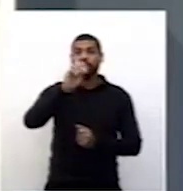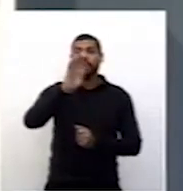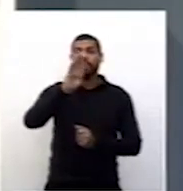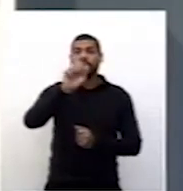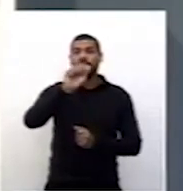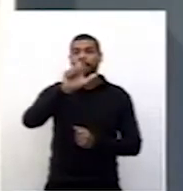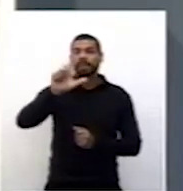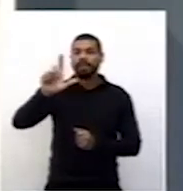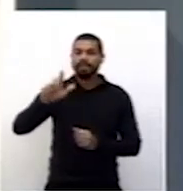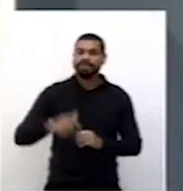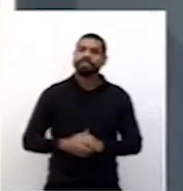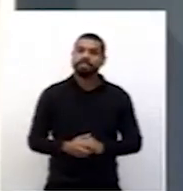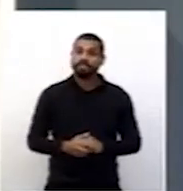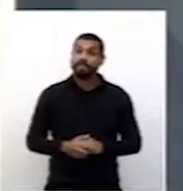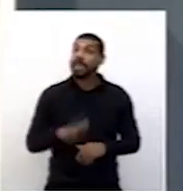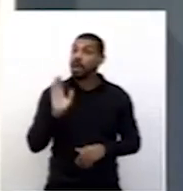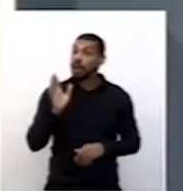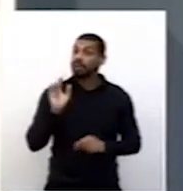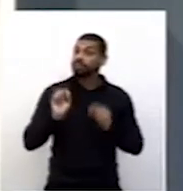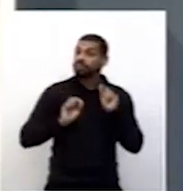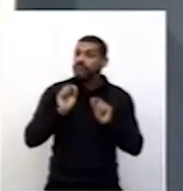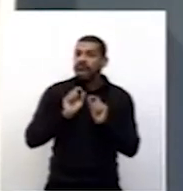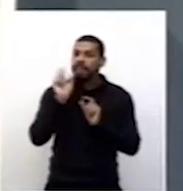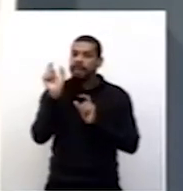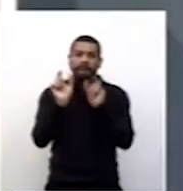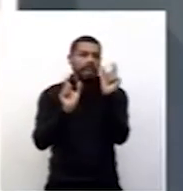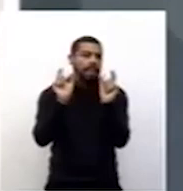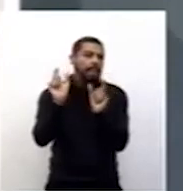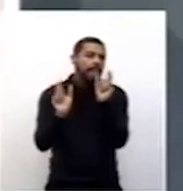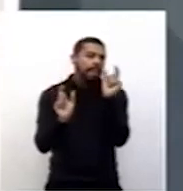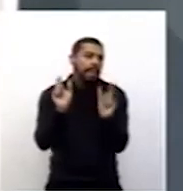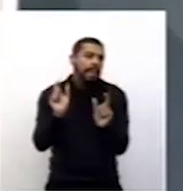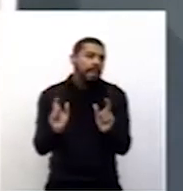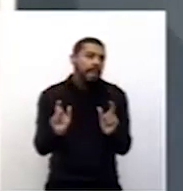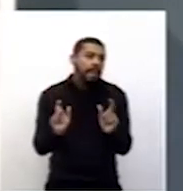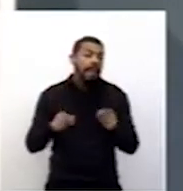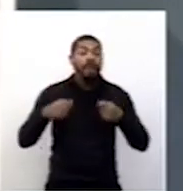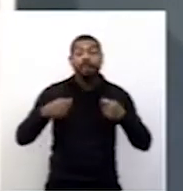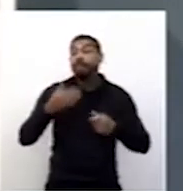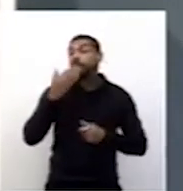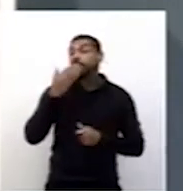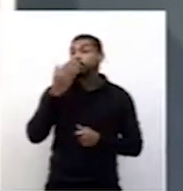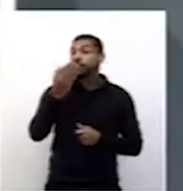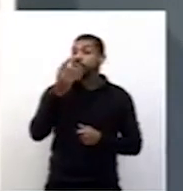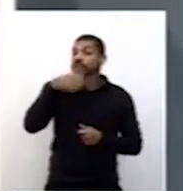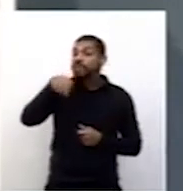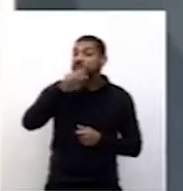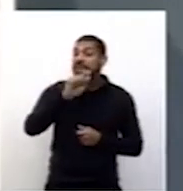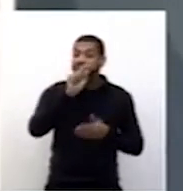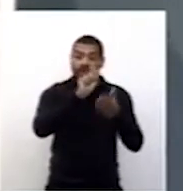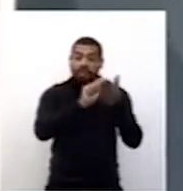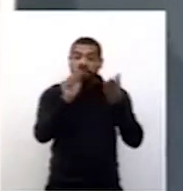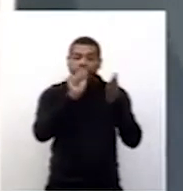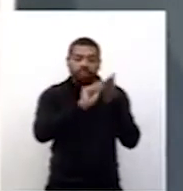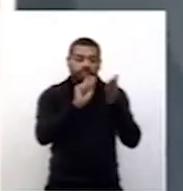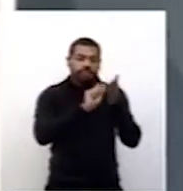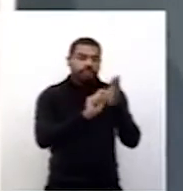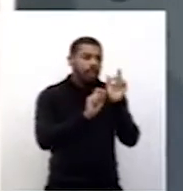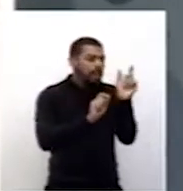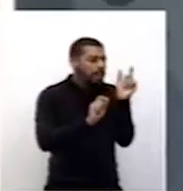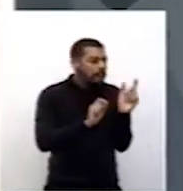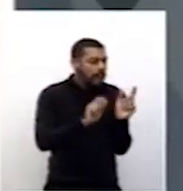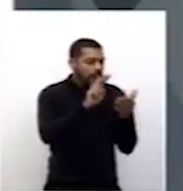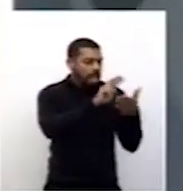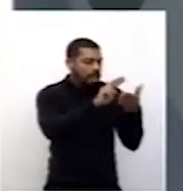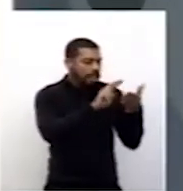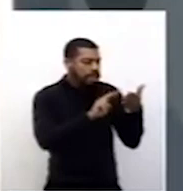não. Agora, eu já trabalhei as palavras com vocês. Eu pedi para vocês grifarem aí, darem uma lida no texto